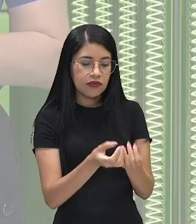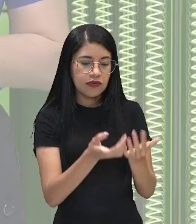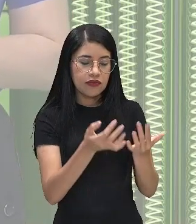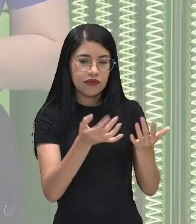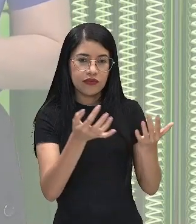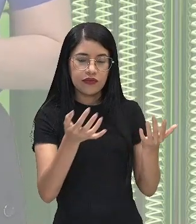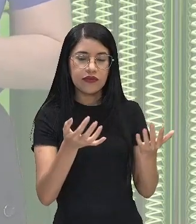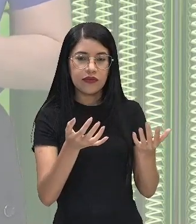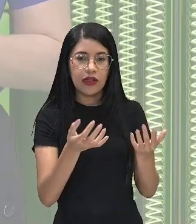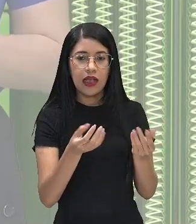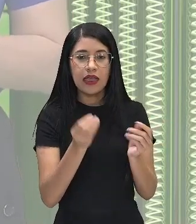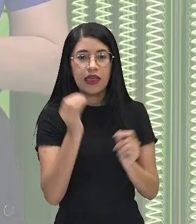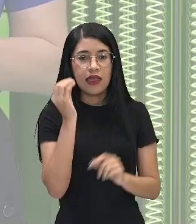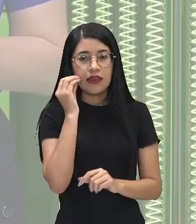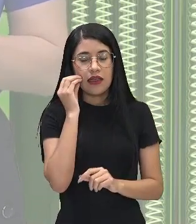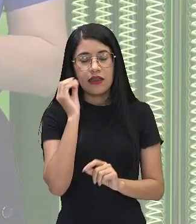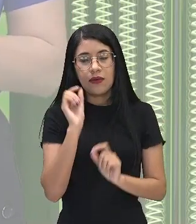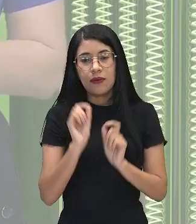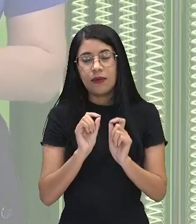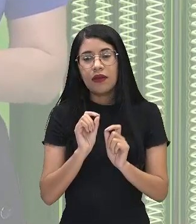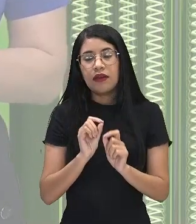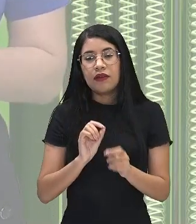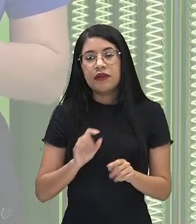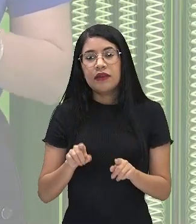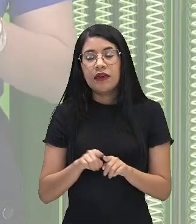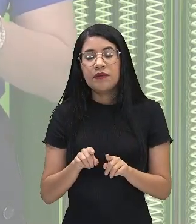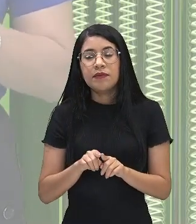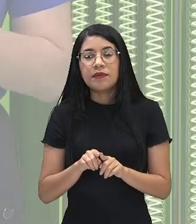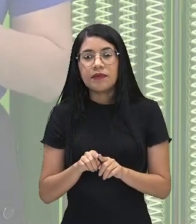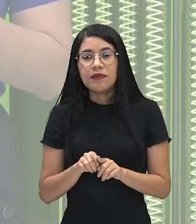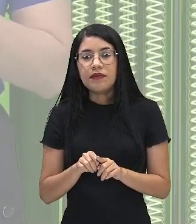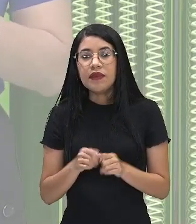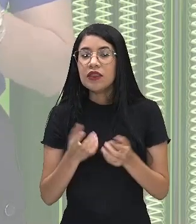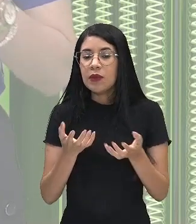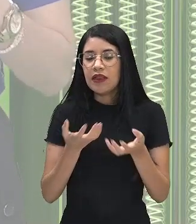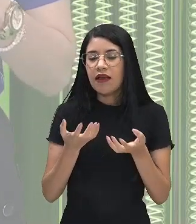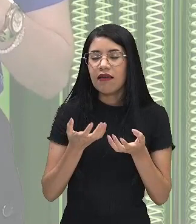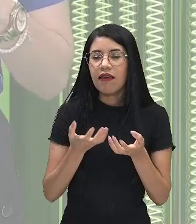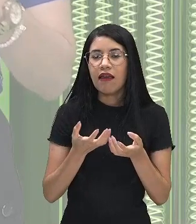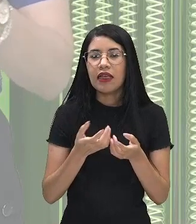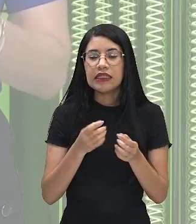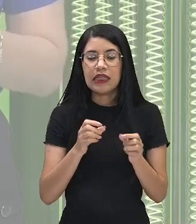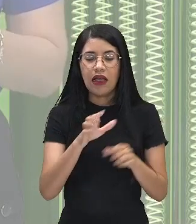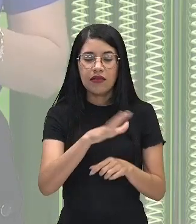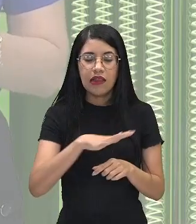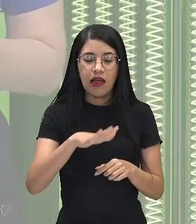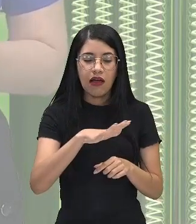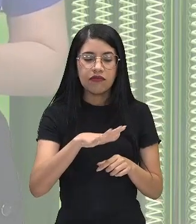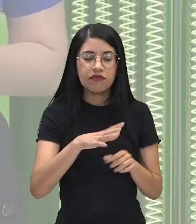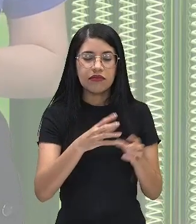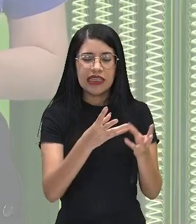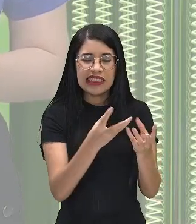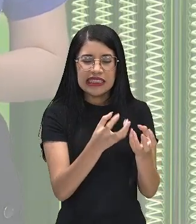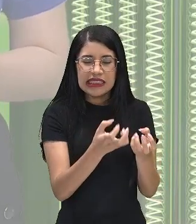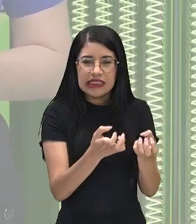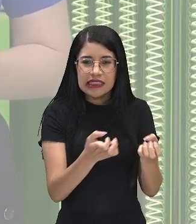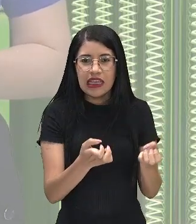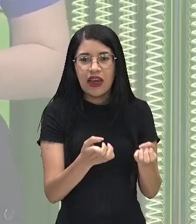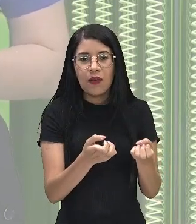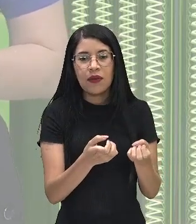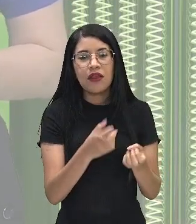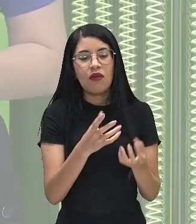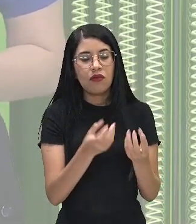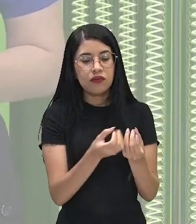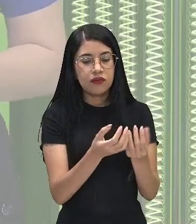tentam, os incêndios intencionais, quando está num ambiente muito seco, o fogo se alastra